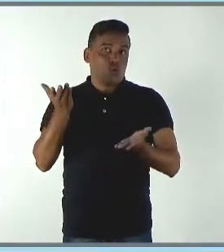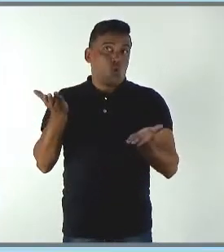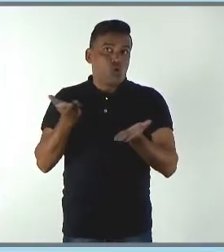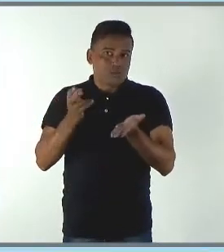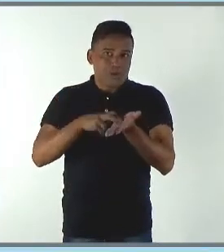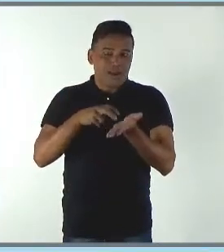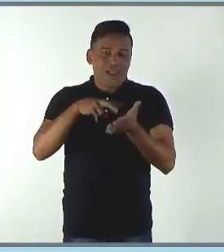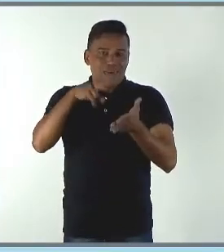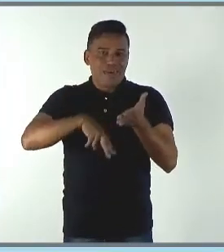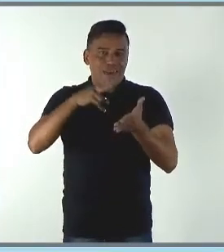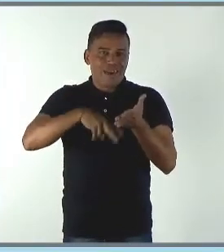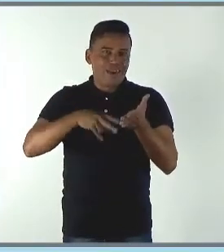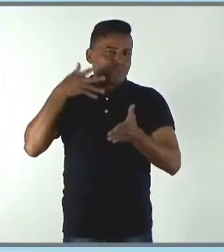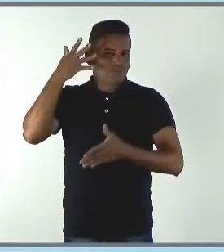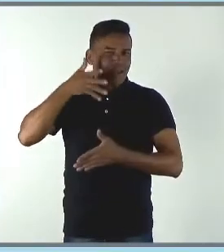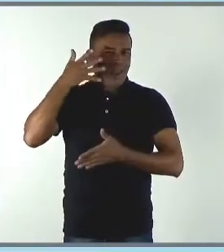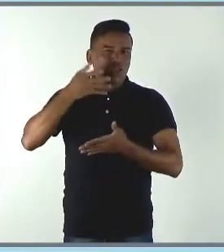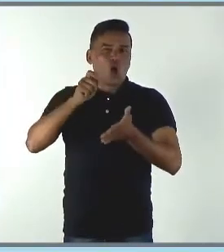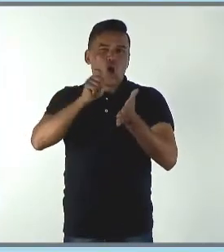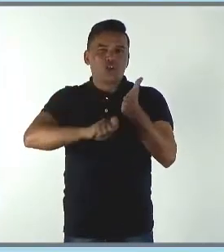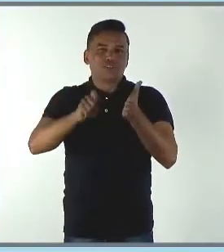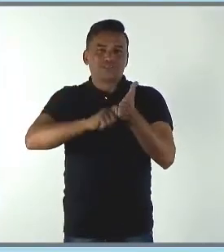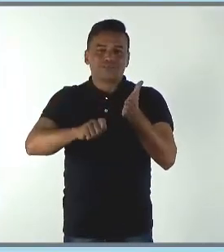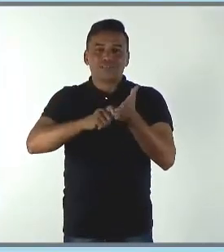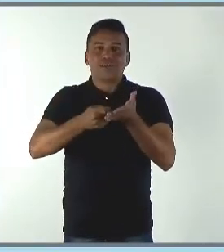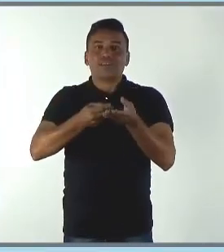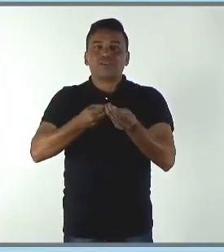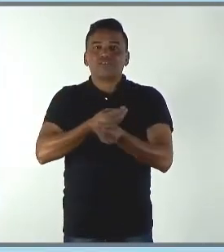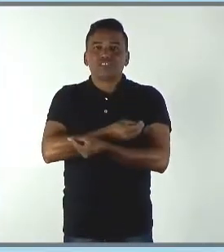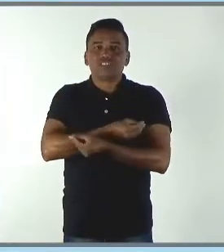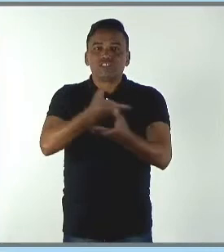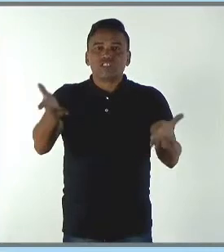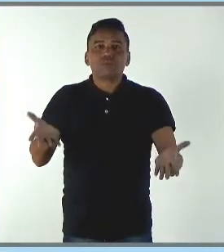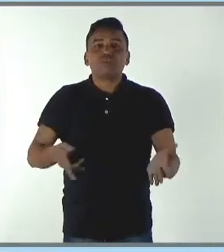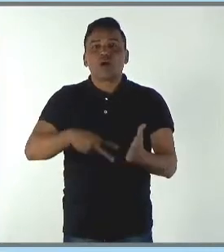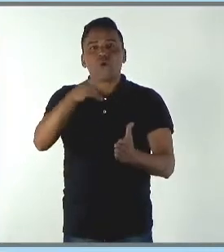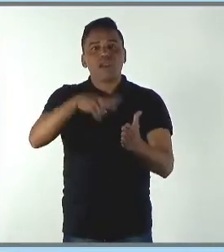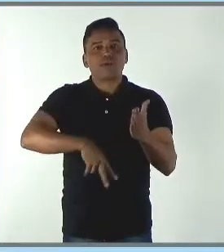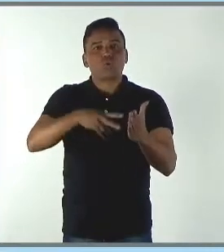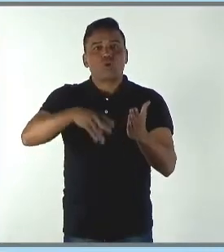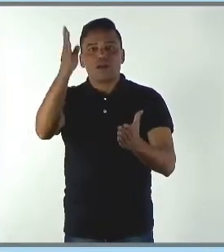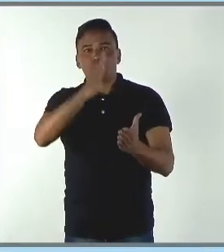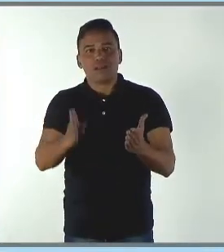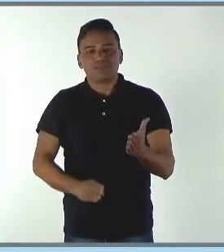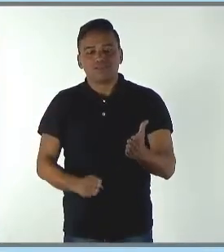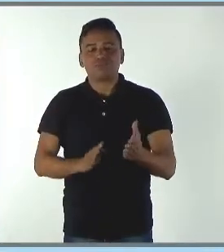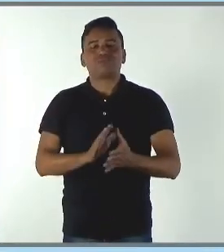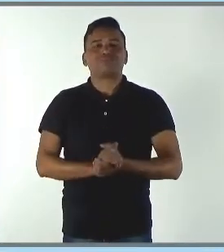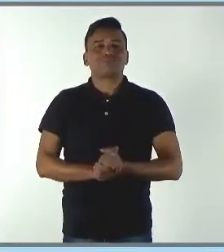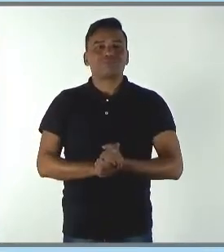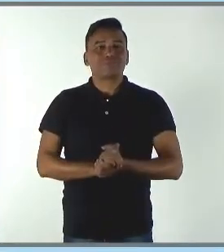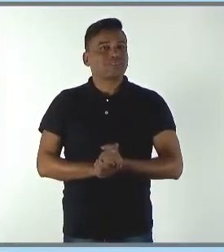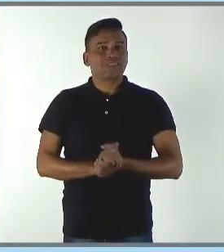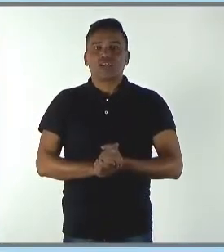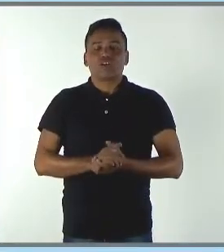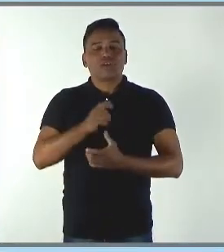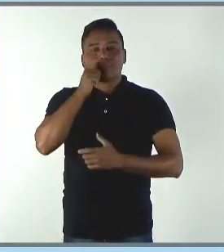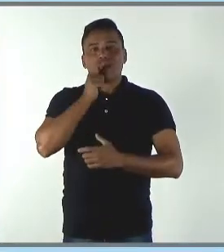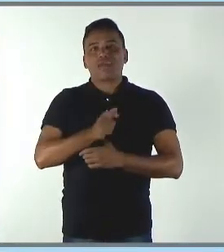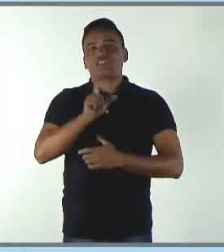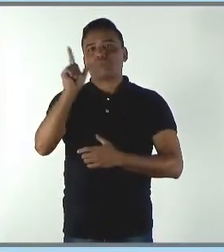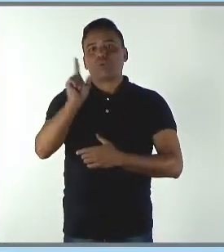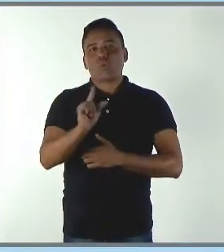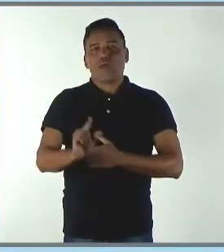importantes sobre a distribuição da leitura no Brasil, você apontava como uma das causas da queda do interesse pela